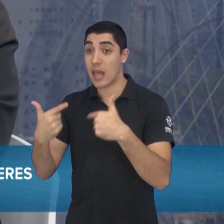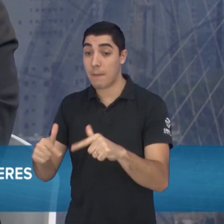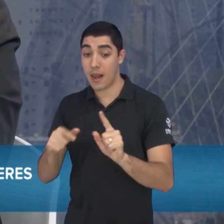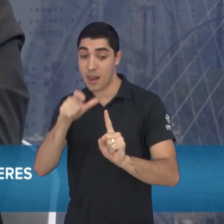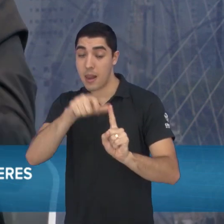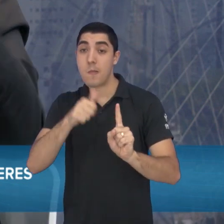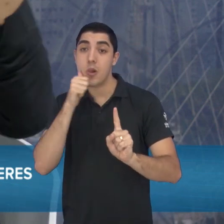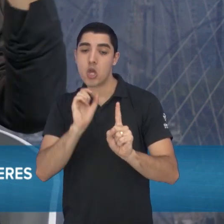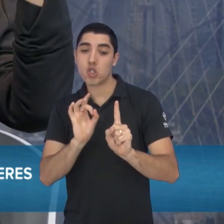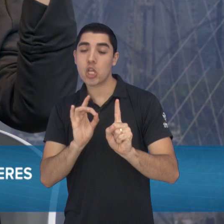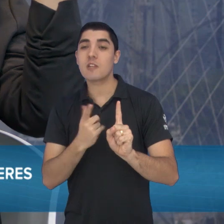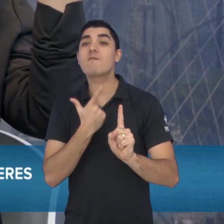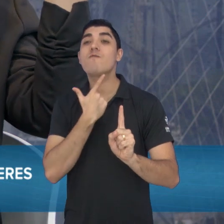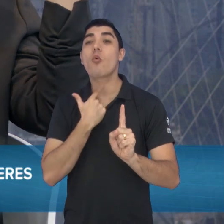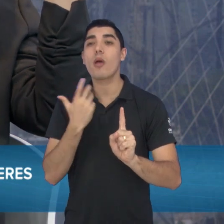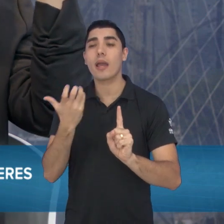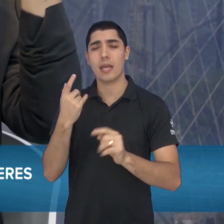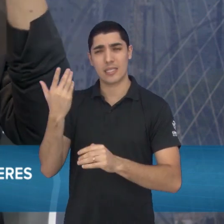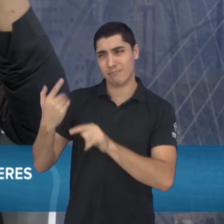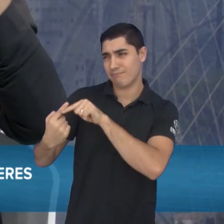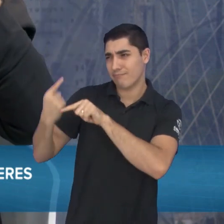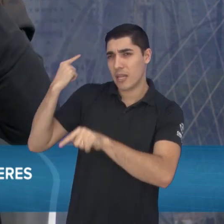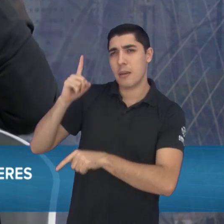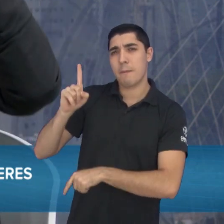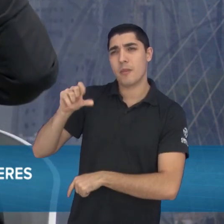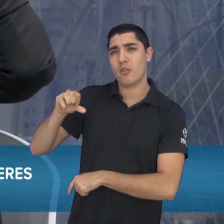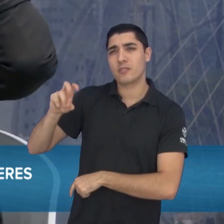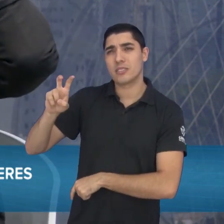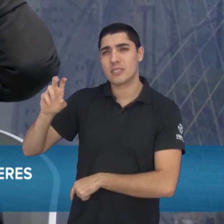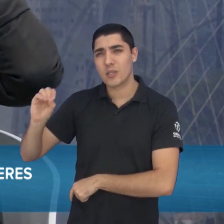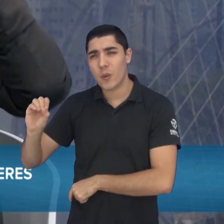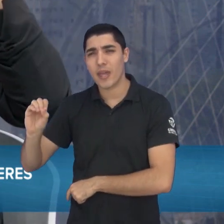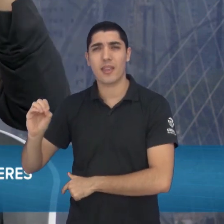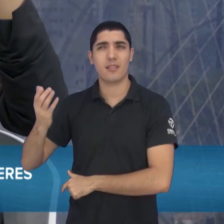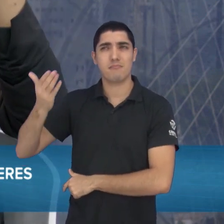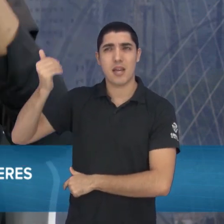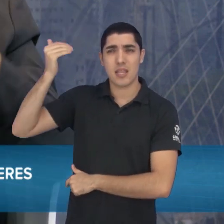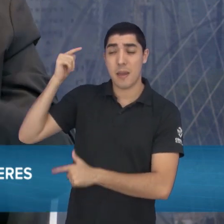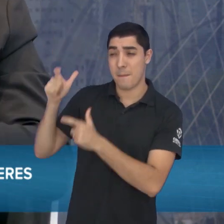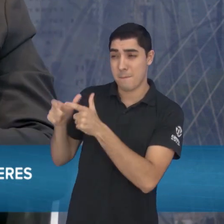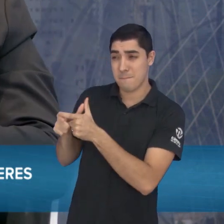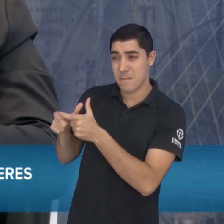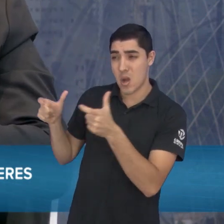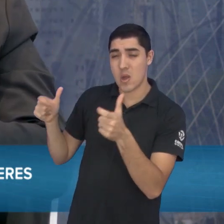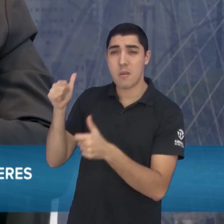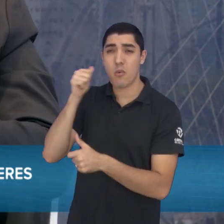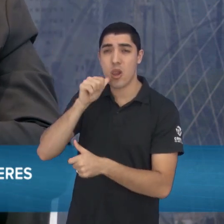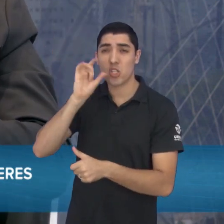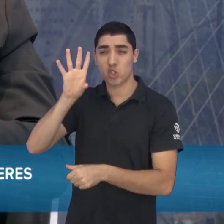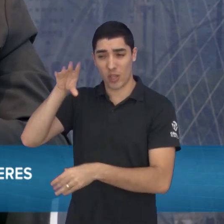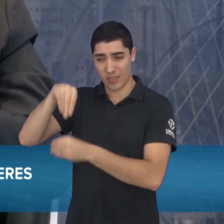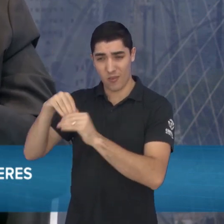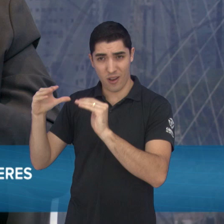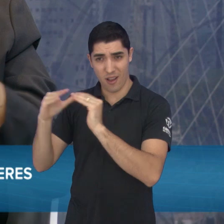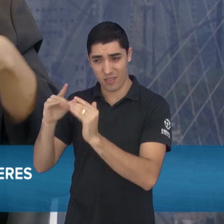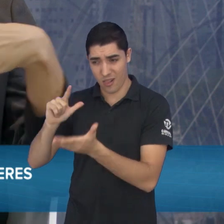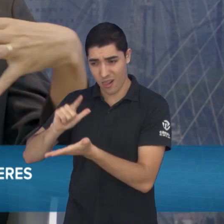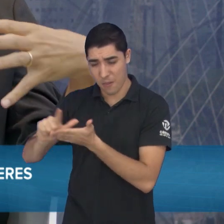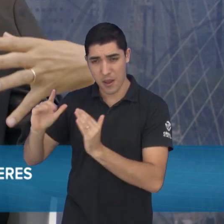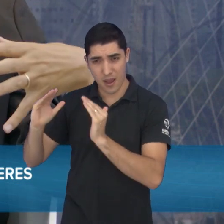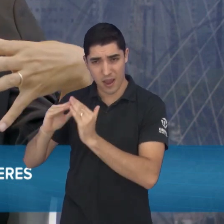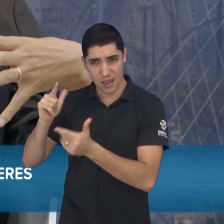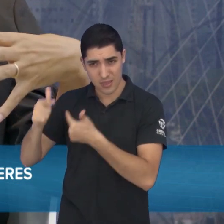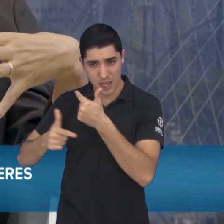Porque se a gente pensar mesmo lá na década de 50, né, que a maioria das mulheres ficavam no serviço doméstico, mas ainda assim, se a gente pensar